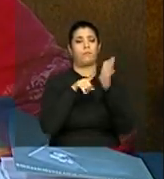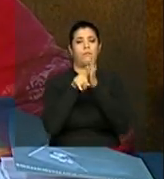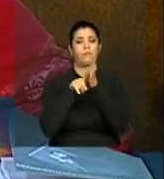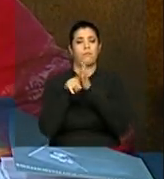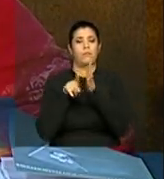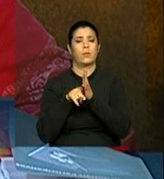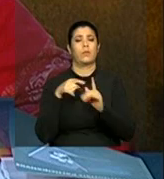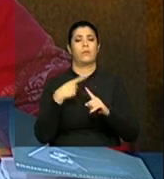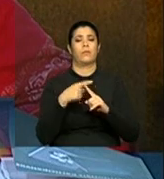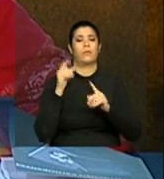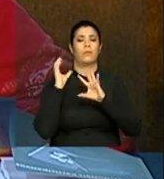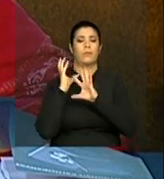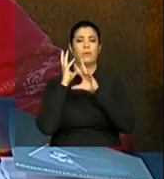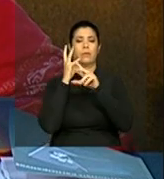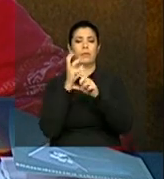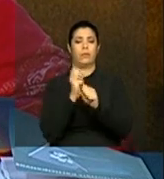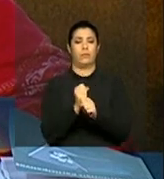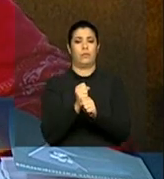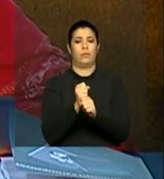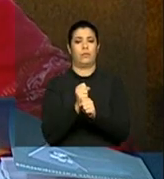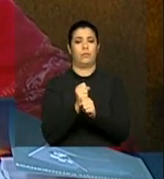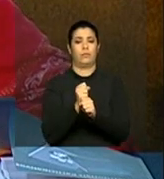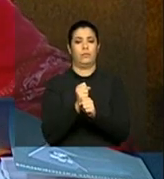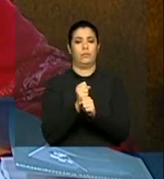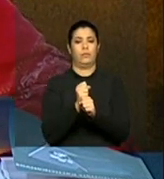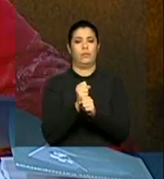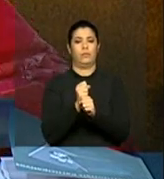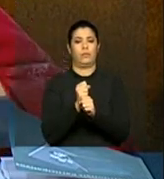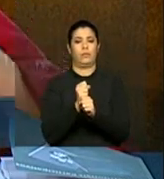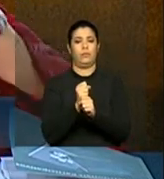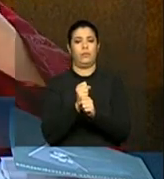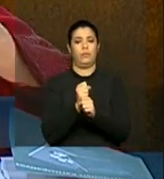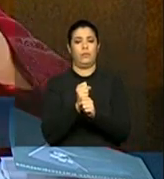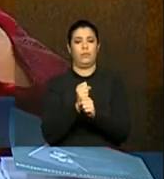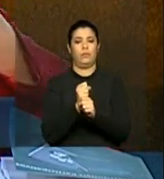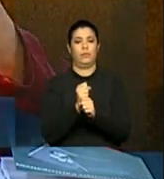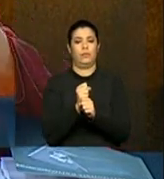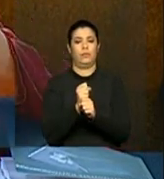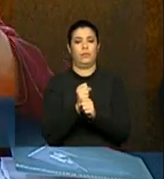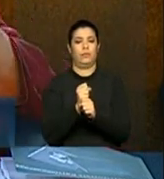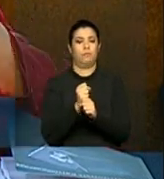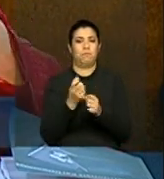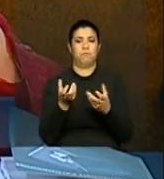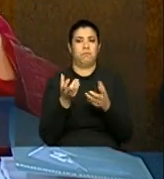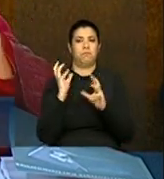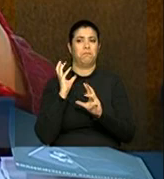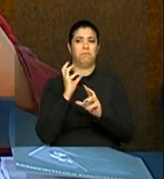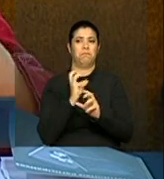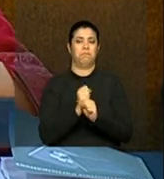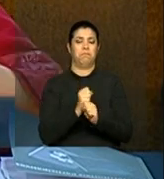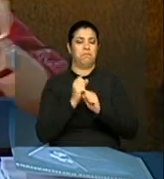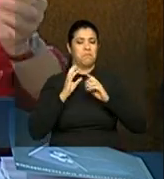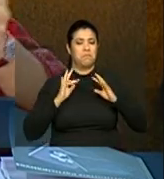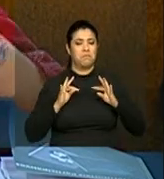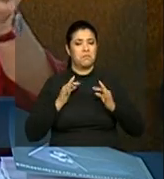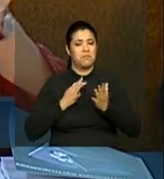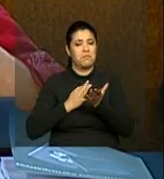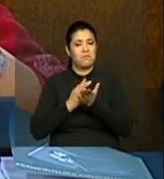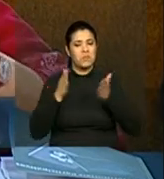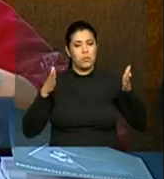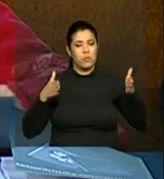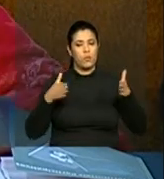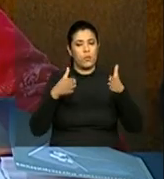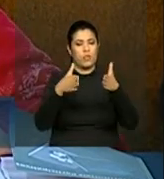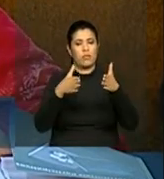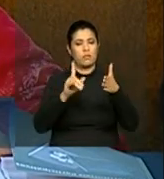história é ela não é eh completamente reta, mas ela faz